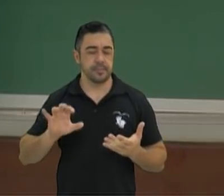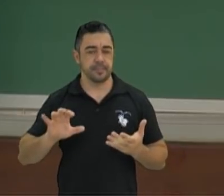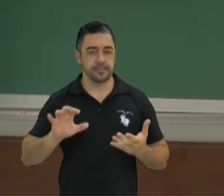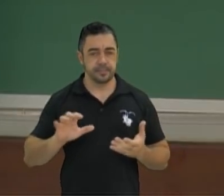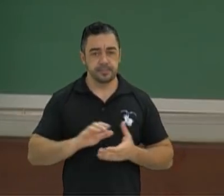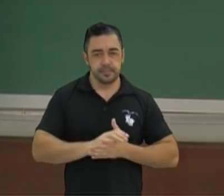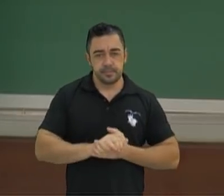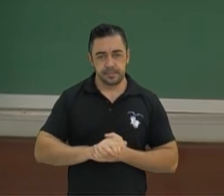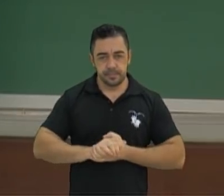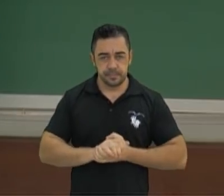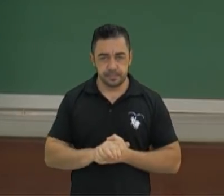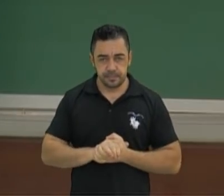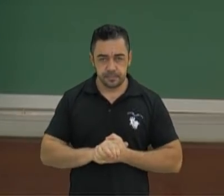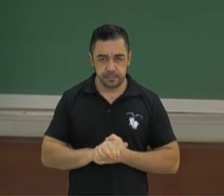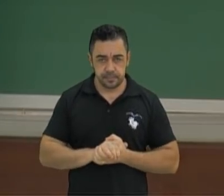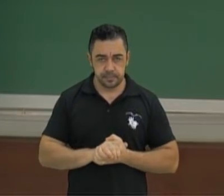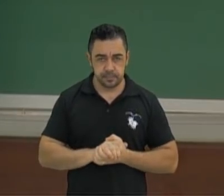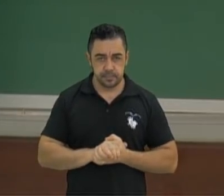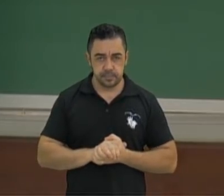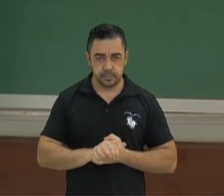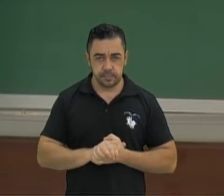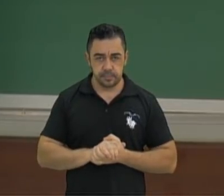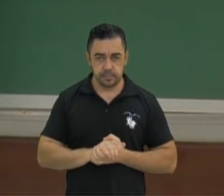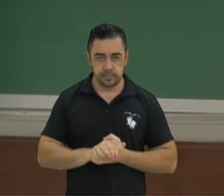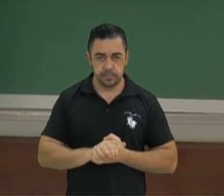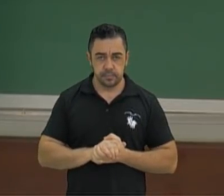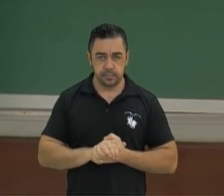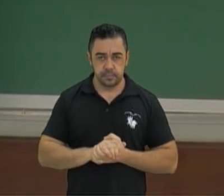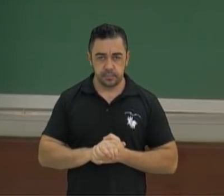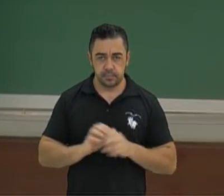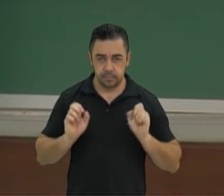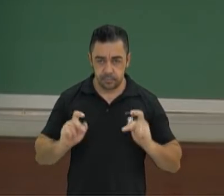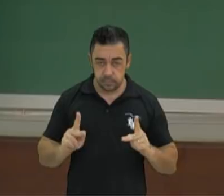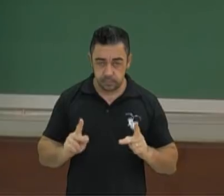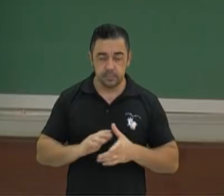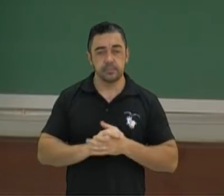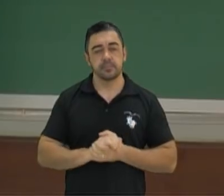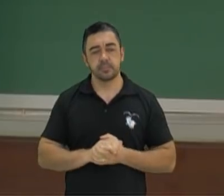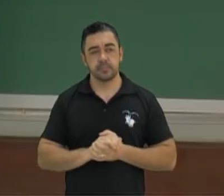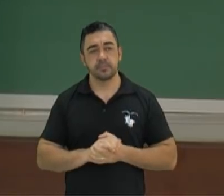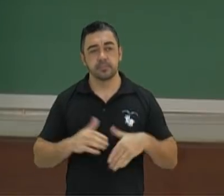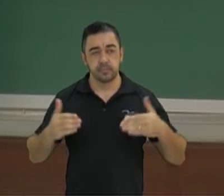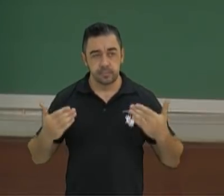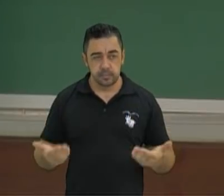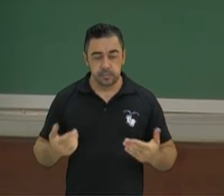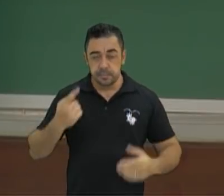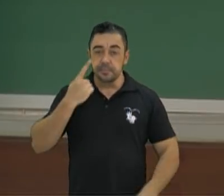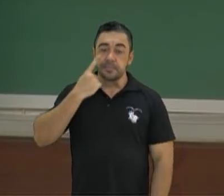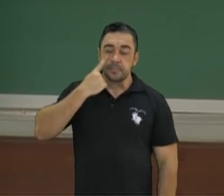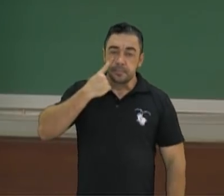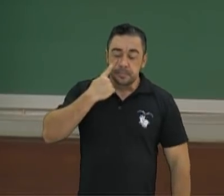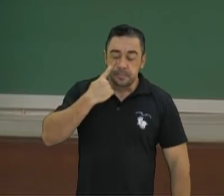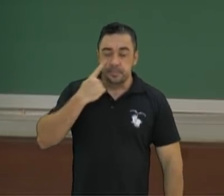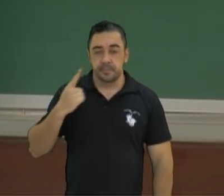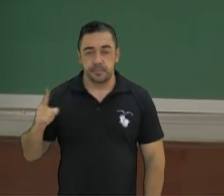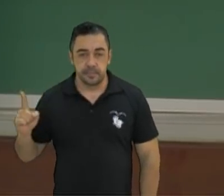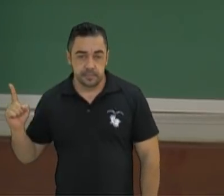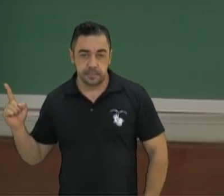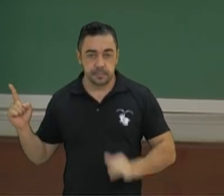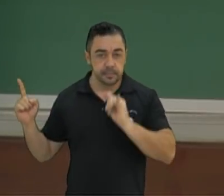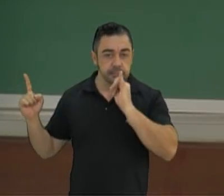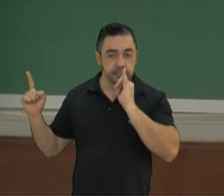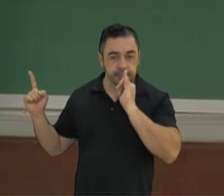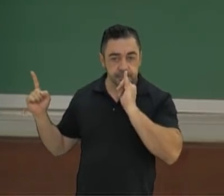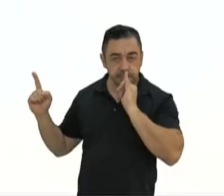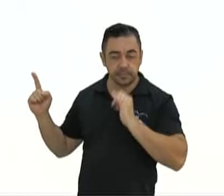fracionária e também na forma decimal. Ok? Bom, então vejam esse exemplo.